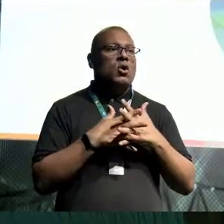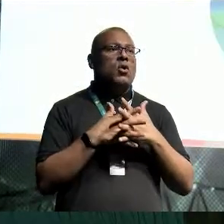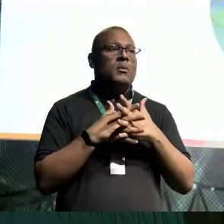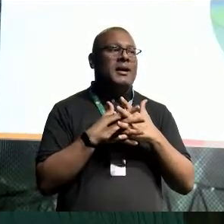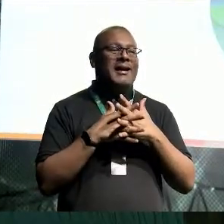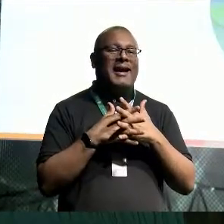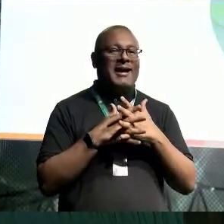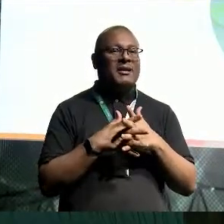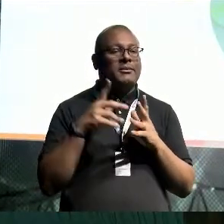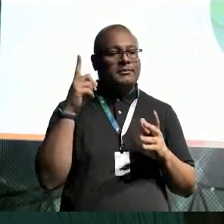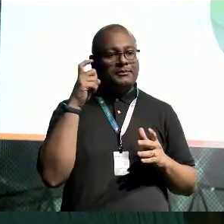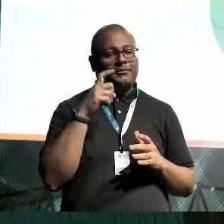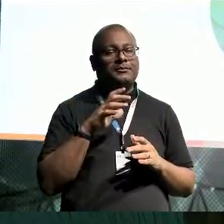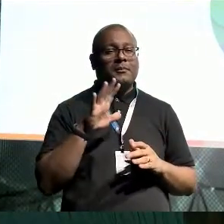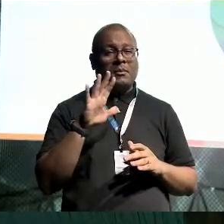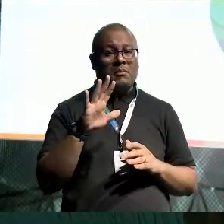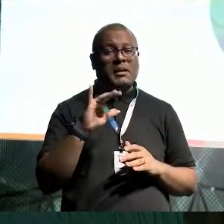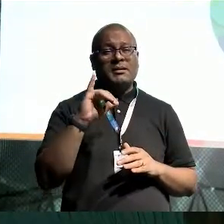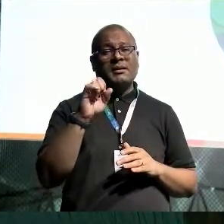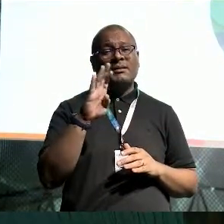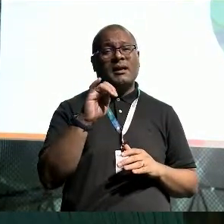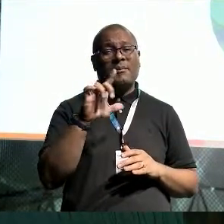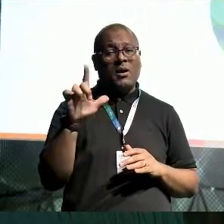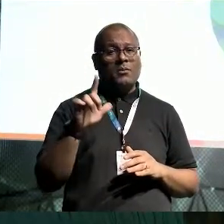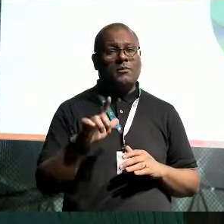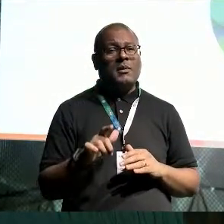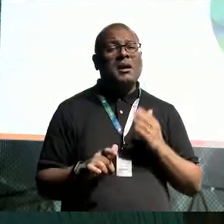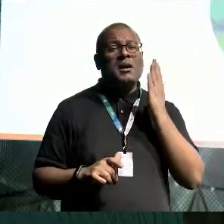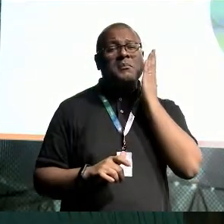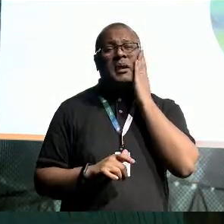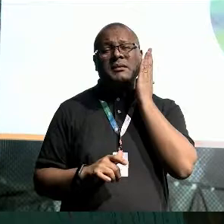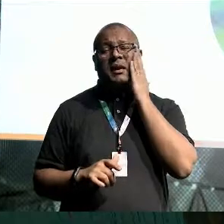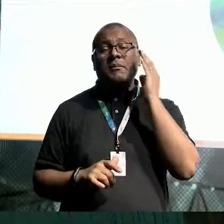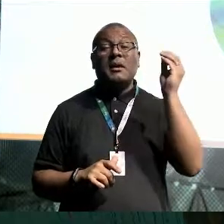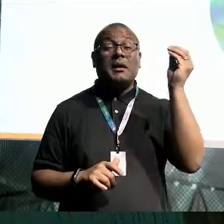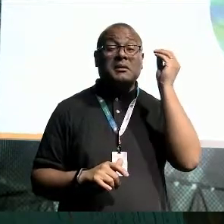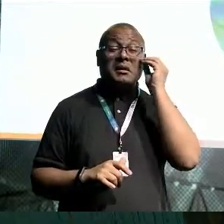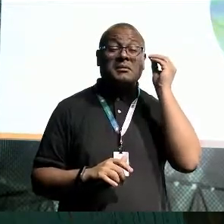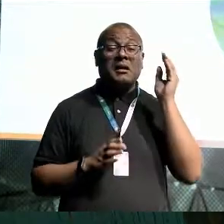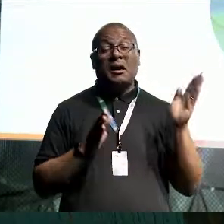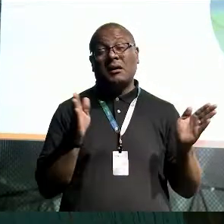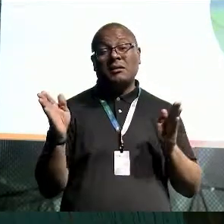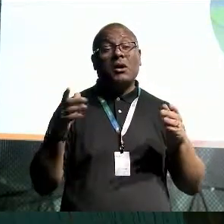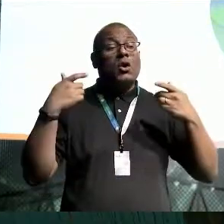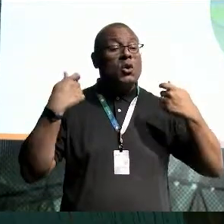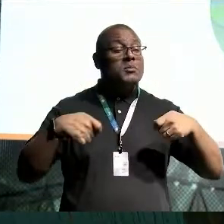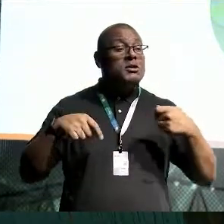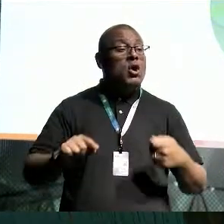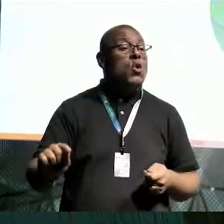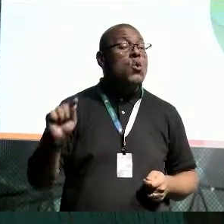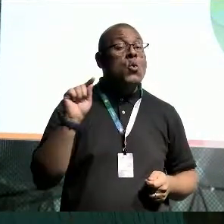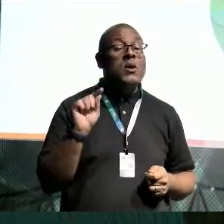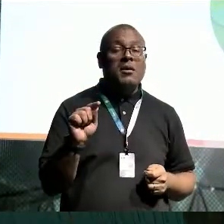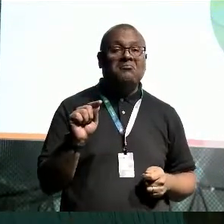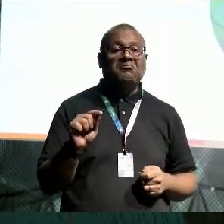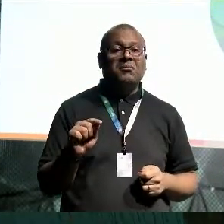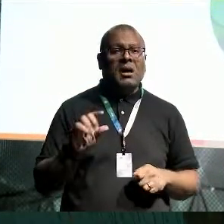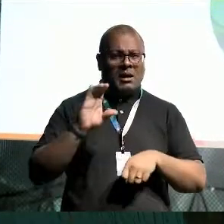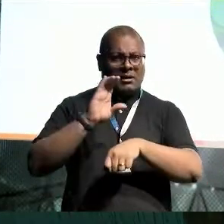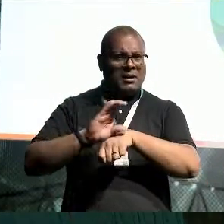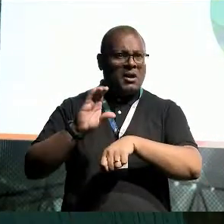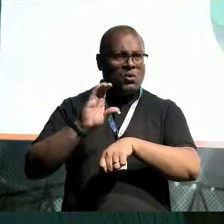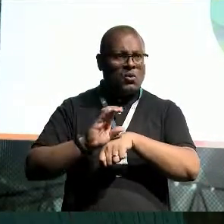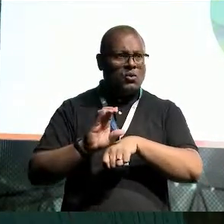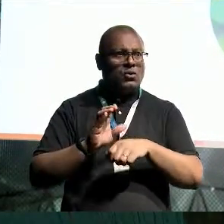Complicado. Mas, Isabel, para eu saber testar a acessibilidade, o que eu preciso saber? Tem curso,